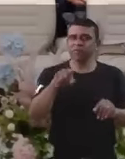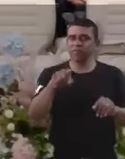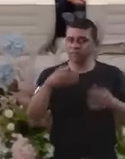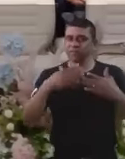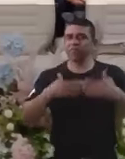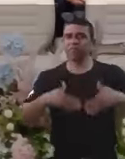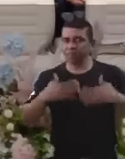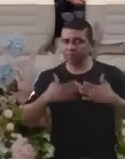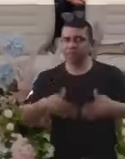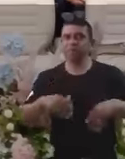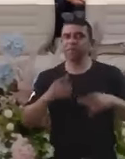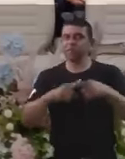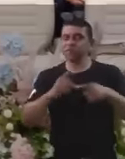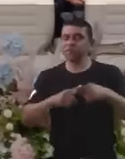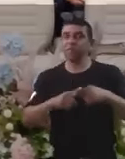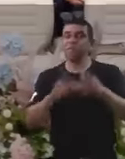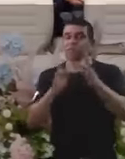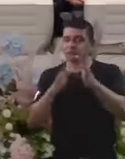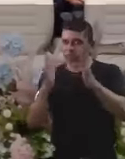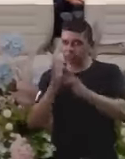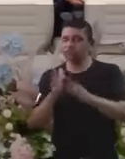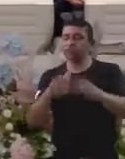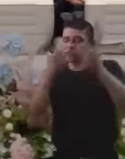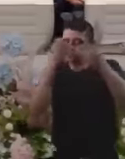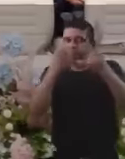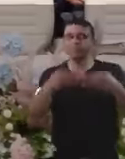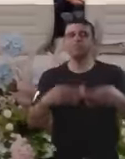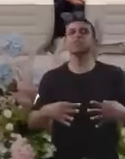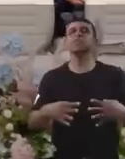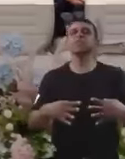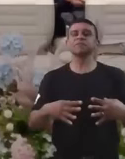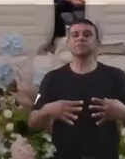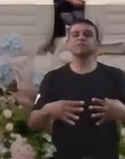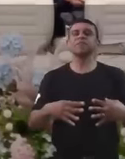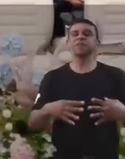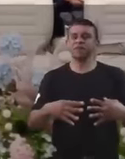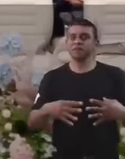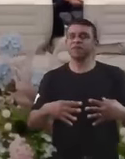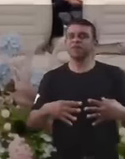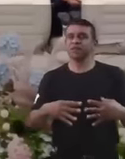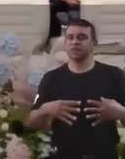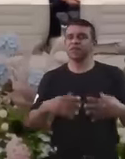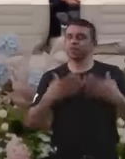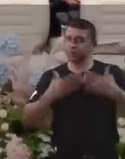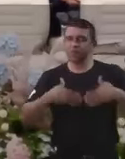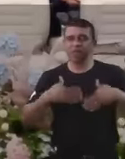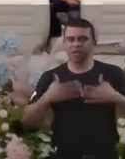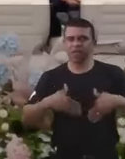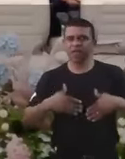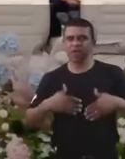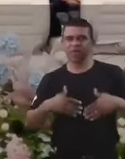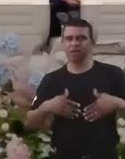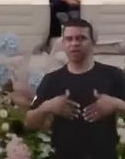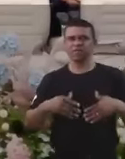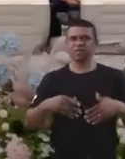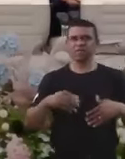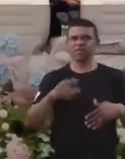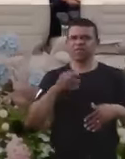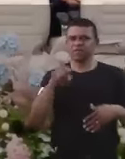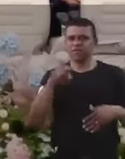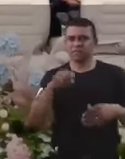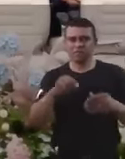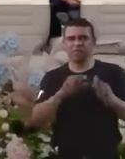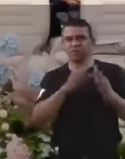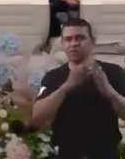esse versículo não, não vem diluir esse versículo não. Temei aí é honrar, né? Não, Jesus